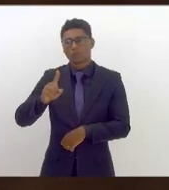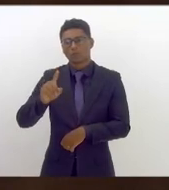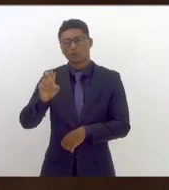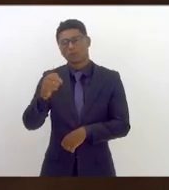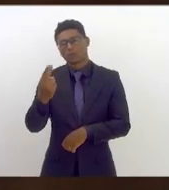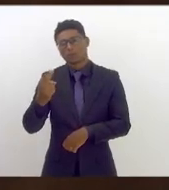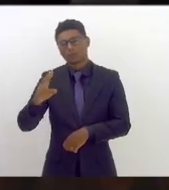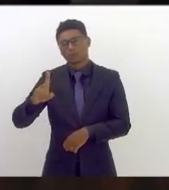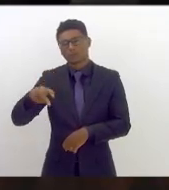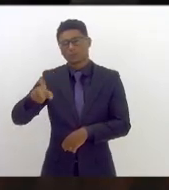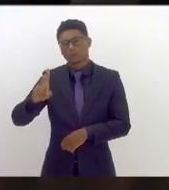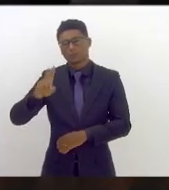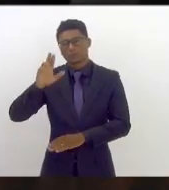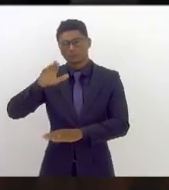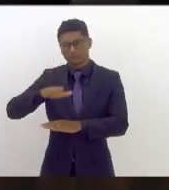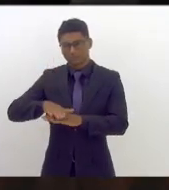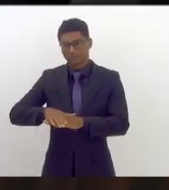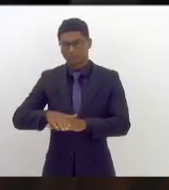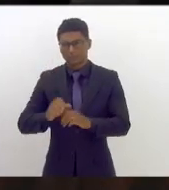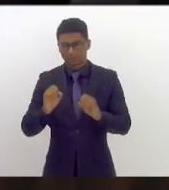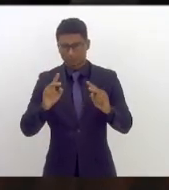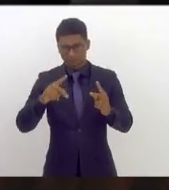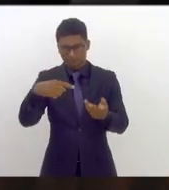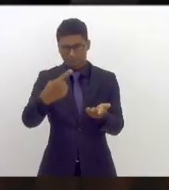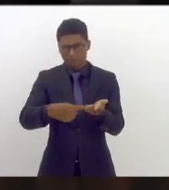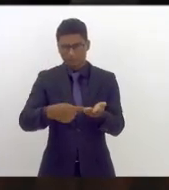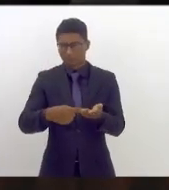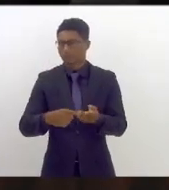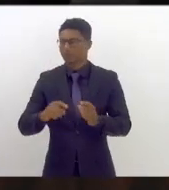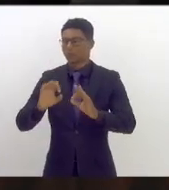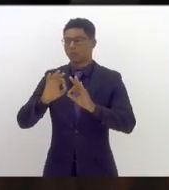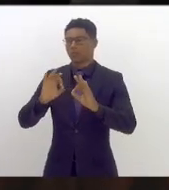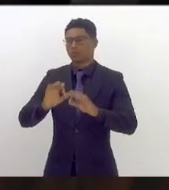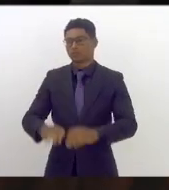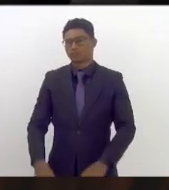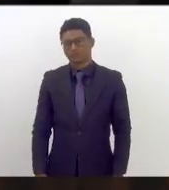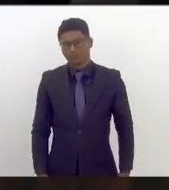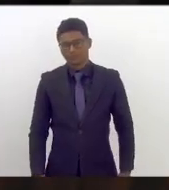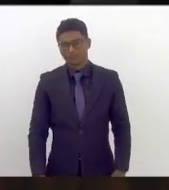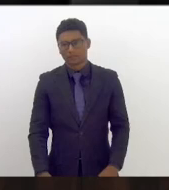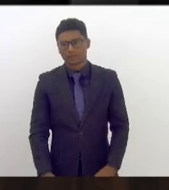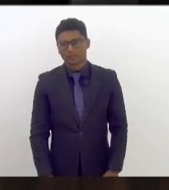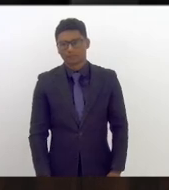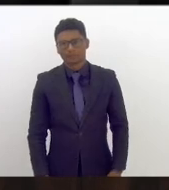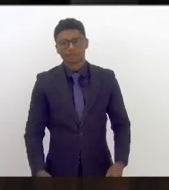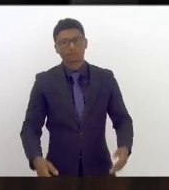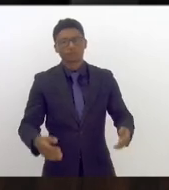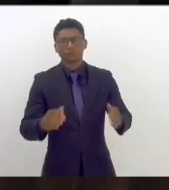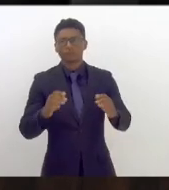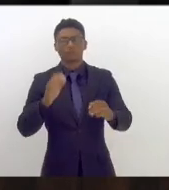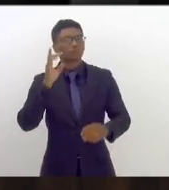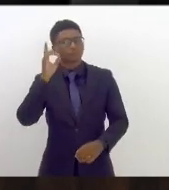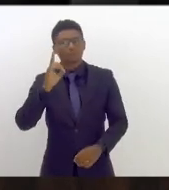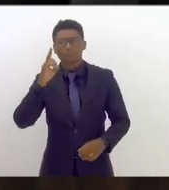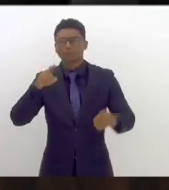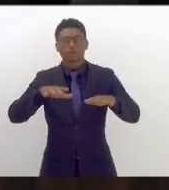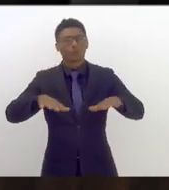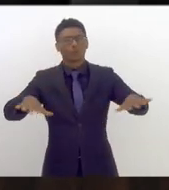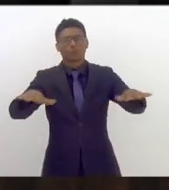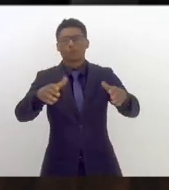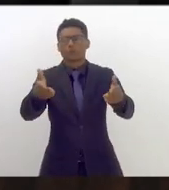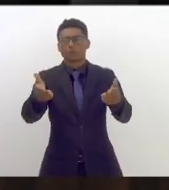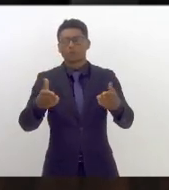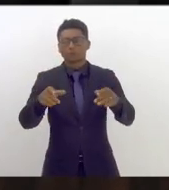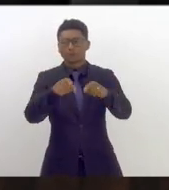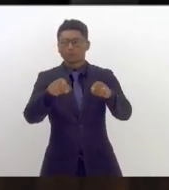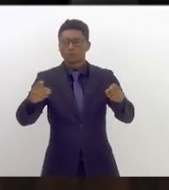ótimo. Tá? Essa hora vou... Não... Eu vou convidar todos os parlamentares, aquele que puder passar para falar,